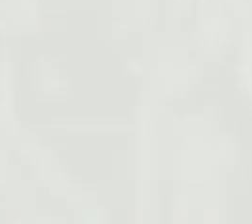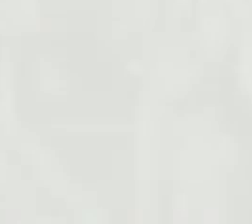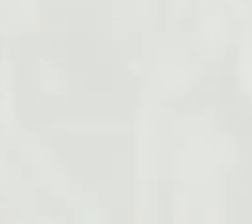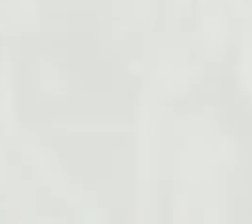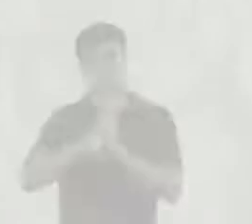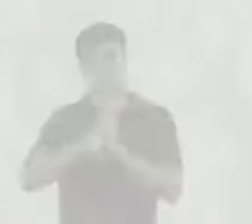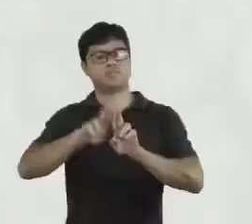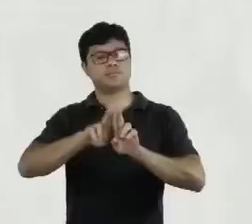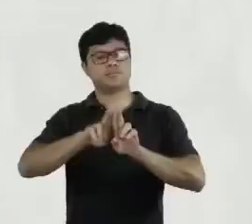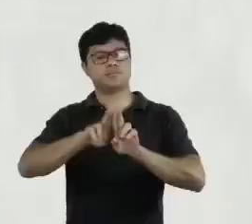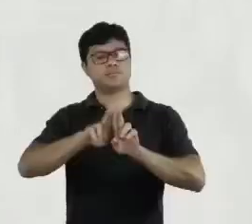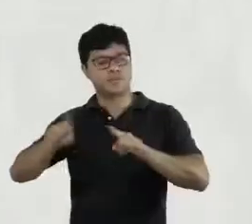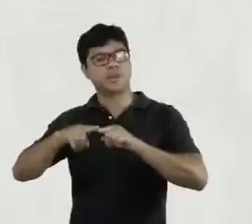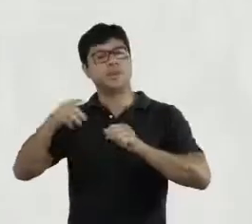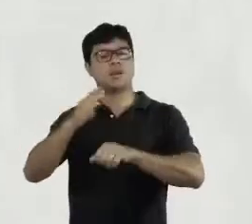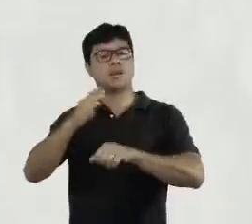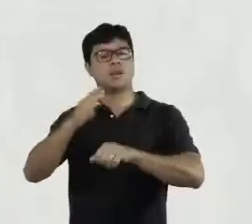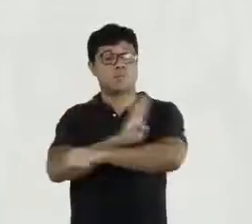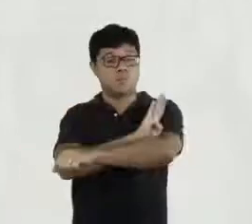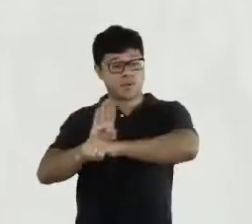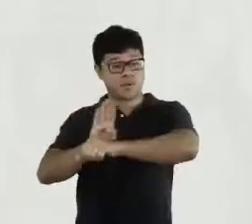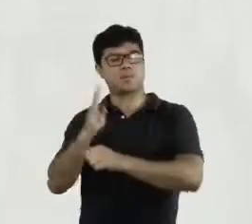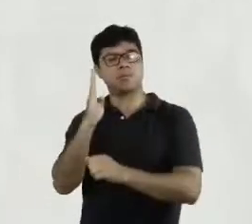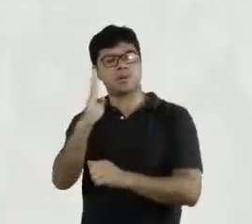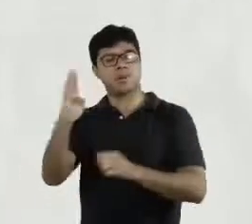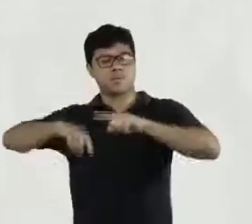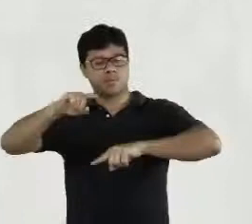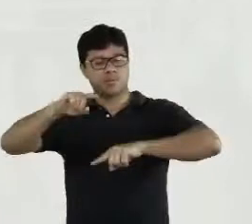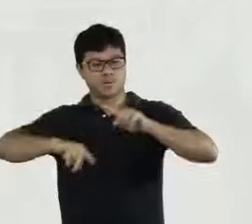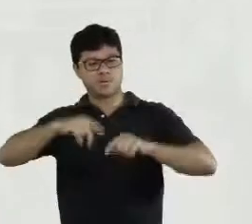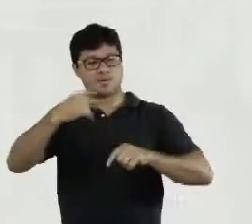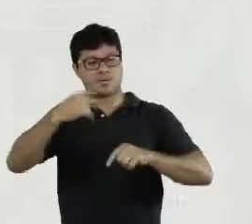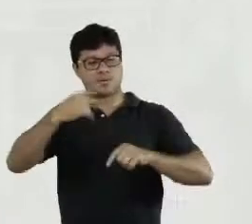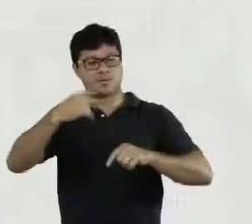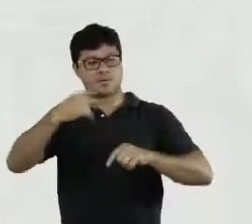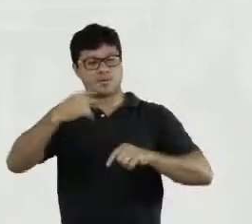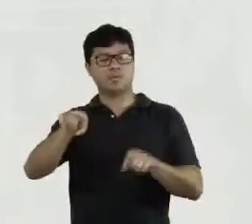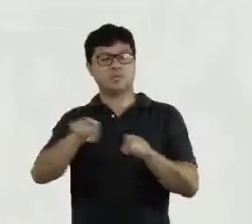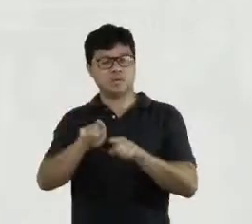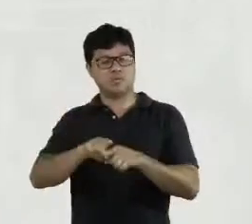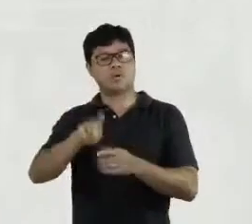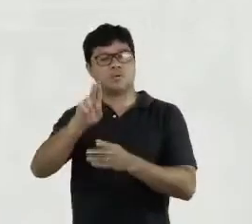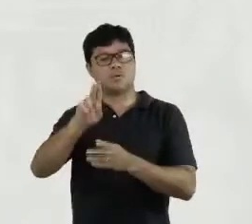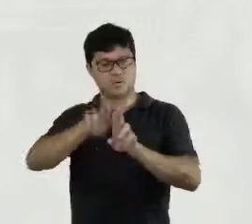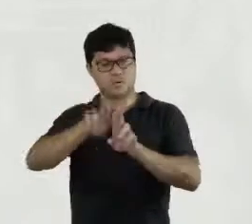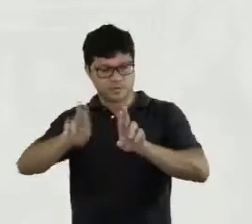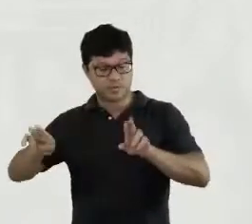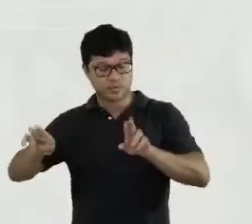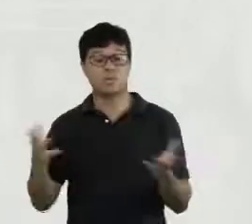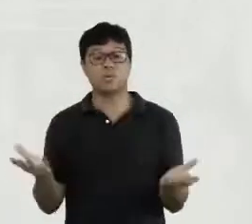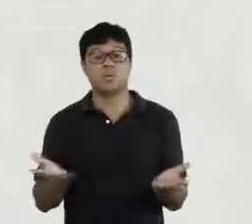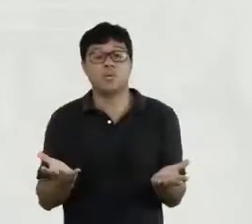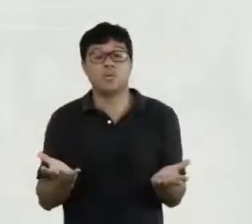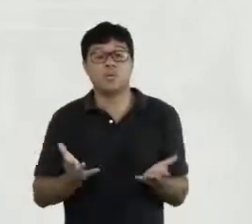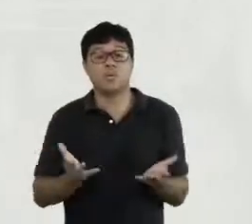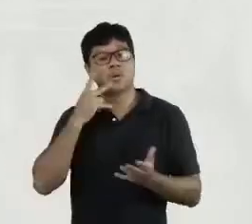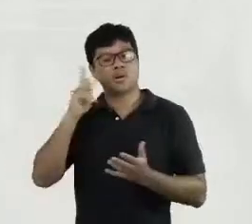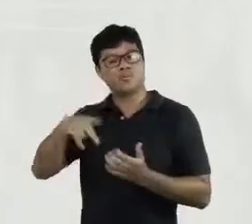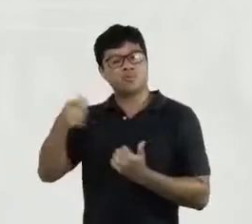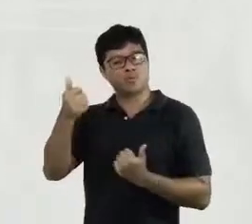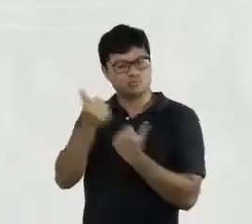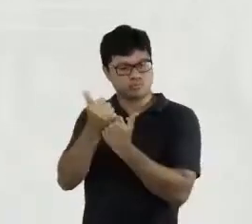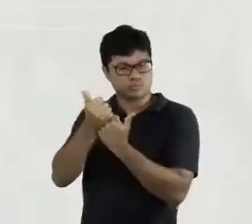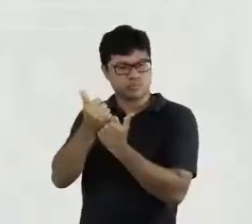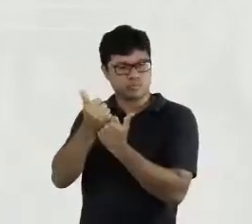Rio de Janeiro, sendo bacharel em Biblioteconomia pela Universidade do Rio de Janeiro também. Atualmente, ele é professor adjunto